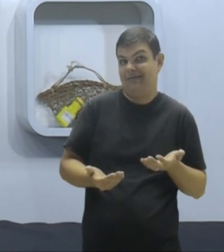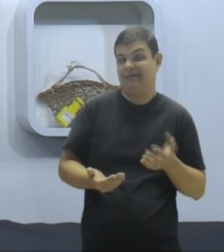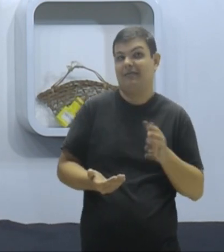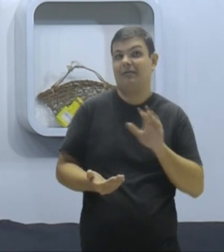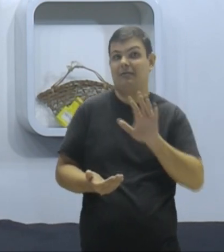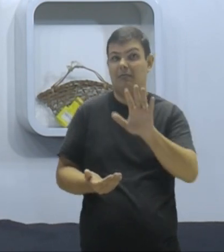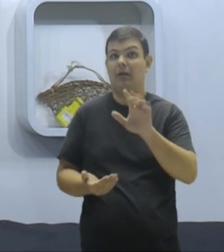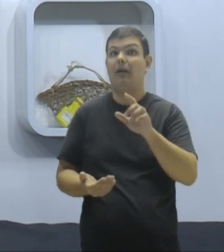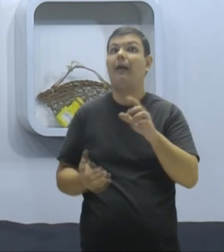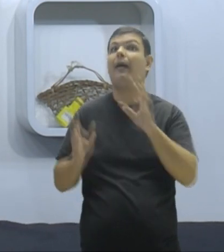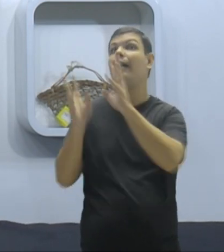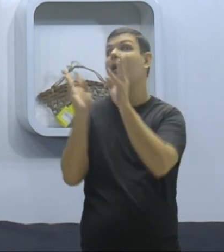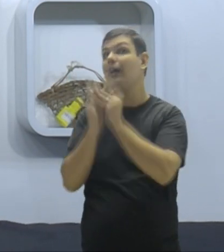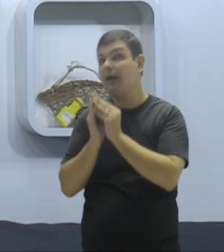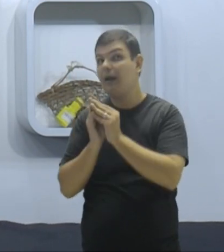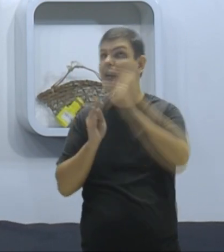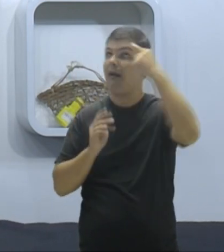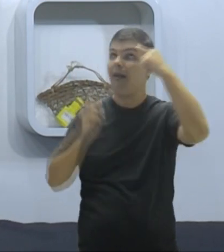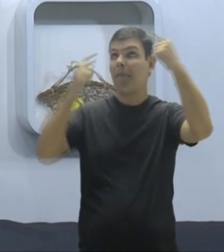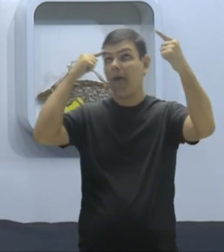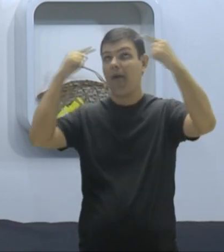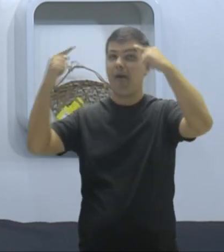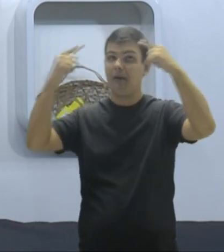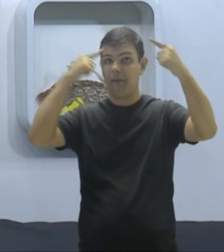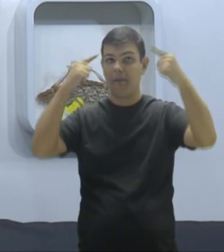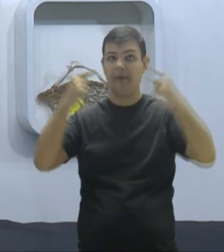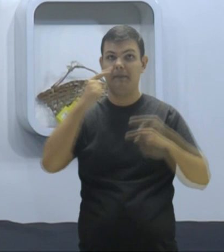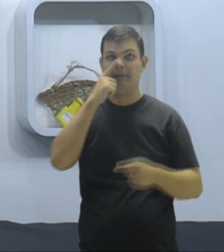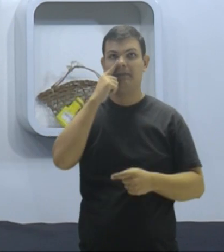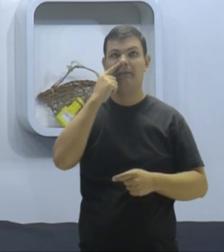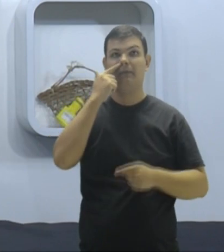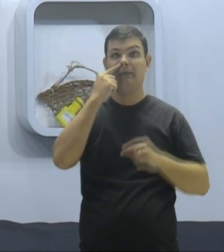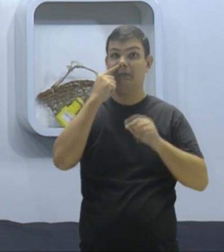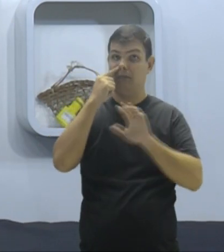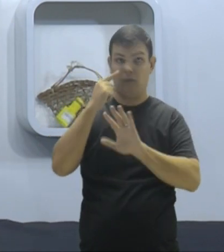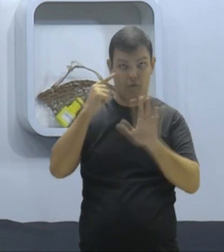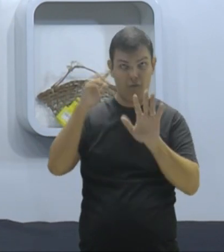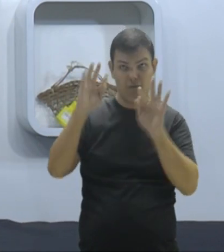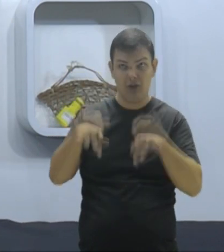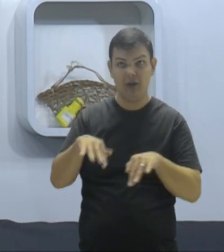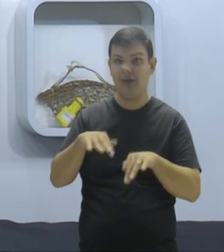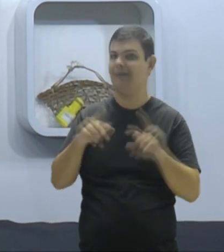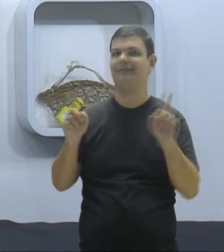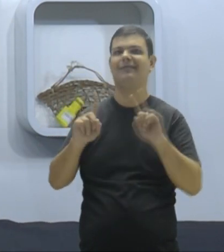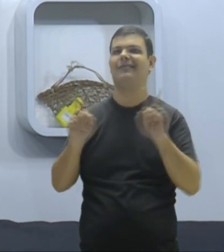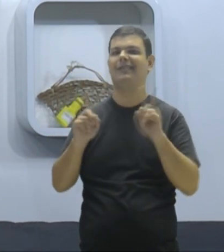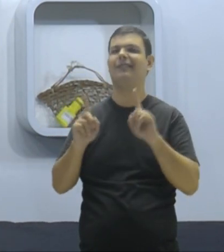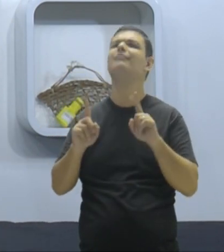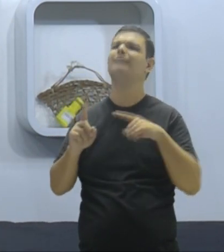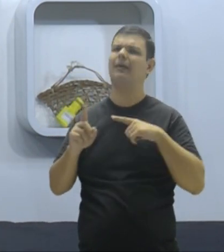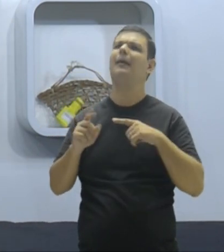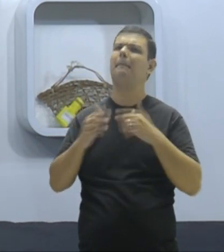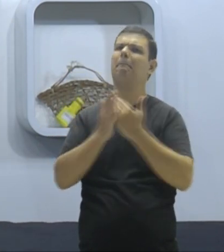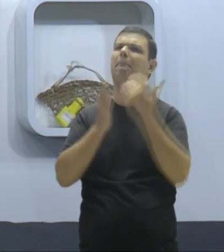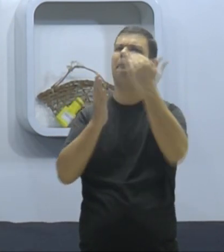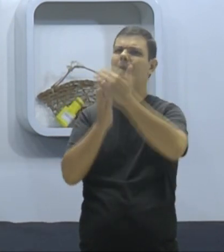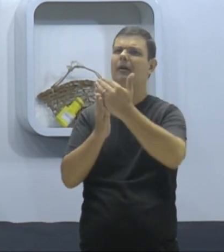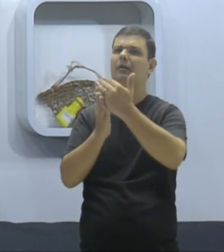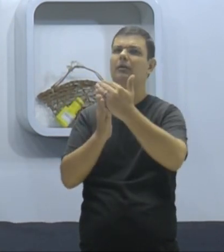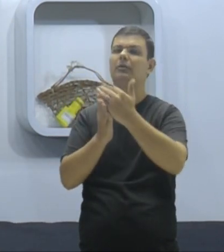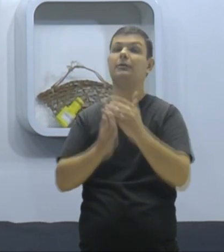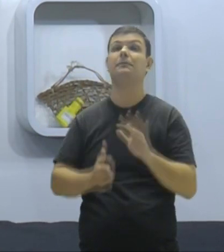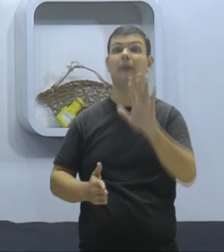nós vamos revisar a aula de hoje. Não que esse conteúdo chegasse ao fim, esse conteúdo ele é muito extenso. Mas hoje nós trabalhamos